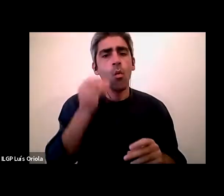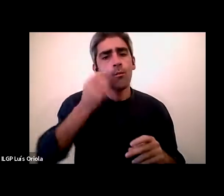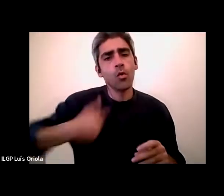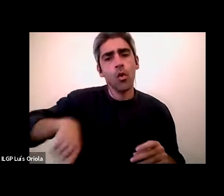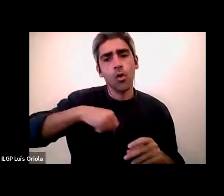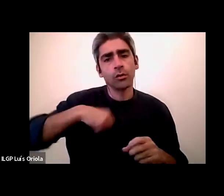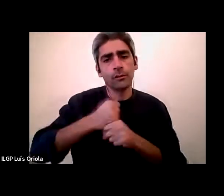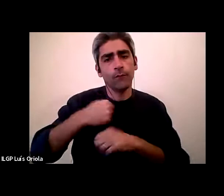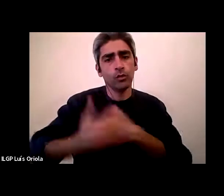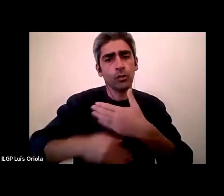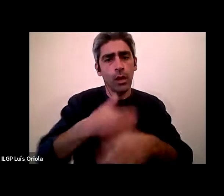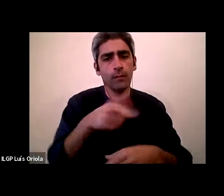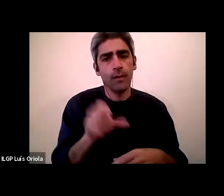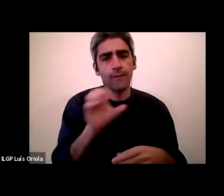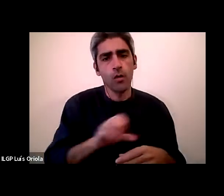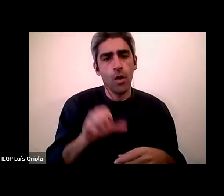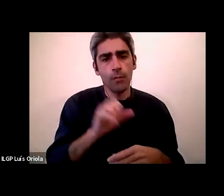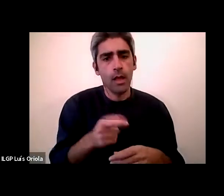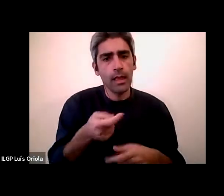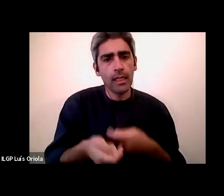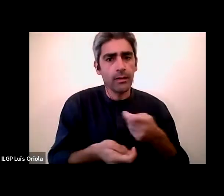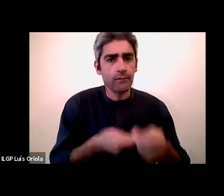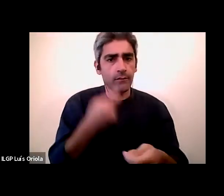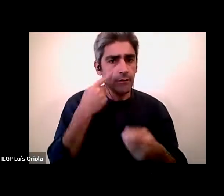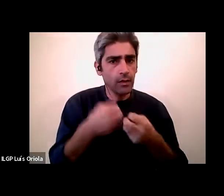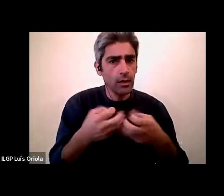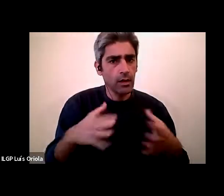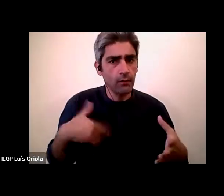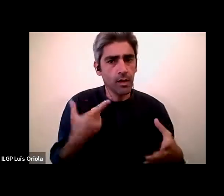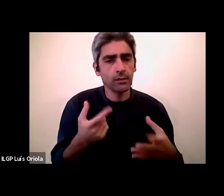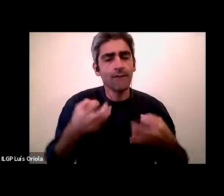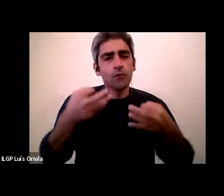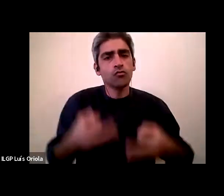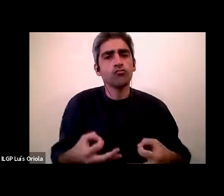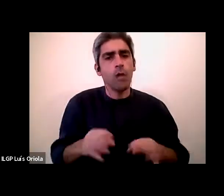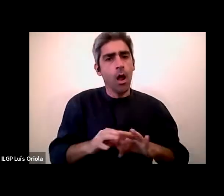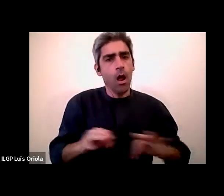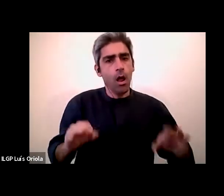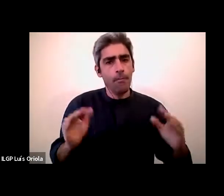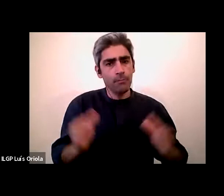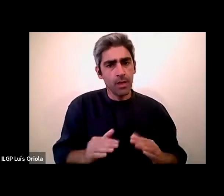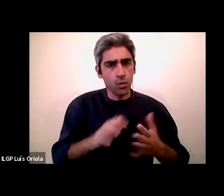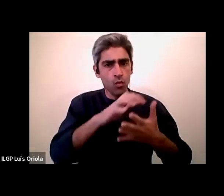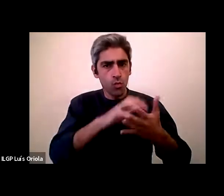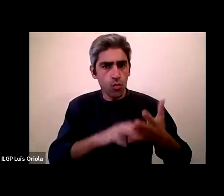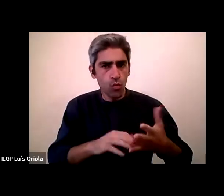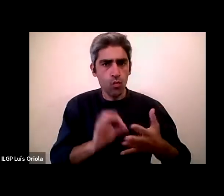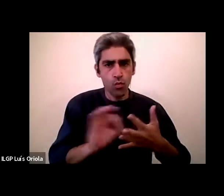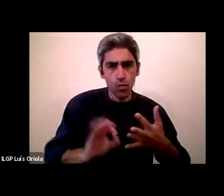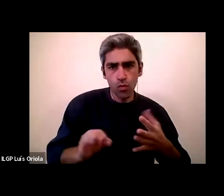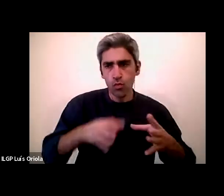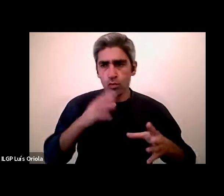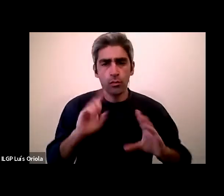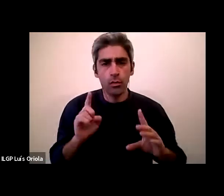uma forma cada vez, porventura, menos formalizada, menos prescritiva, o que não significa